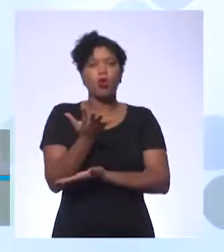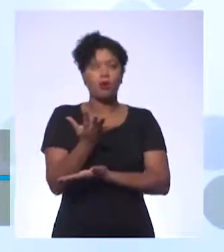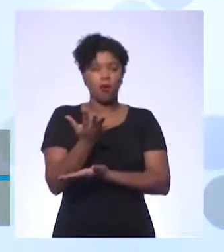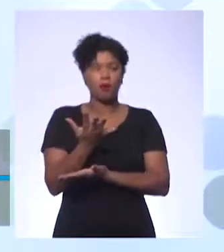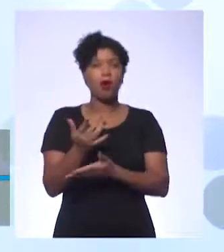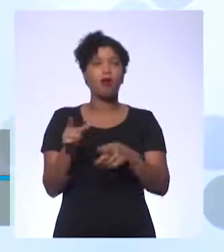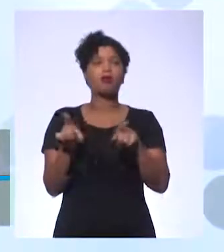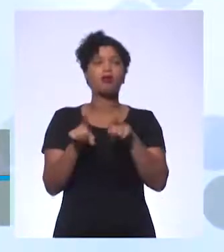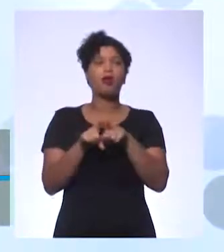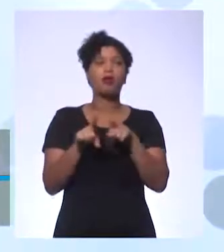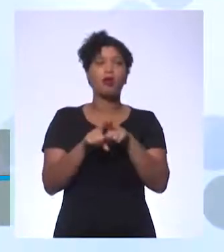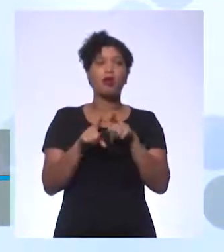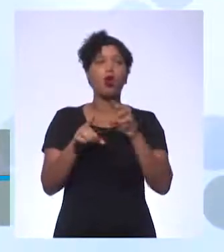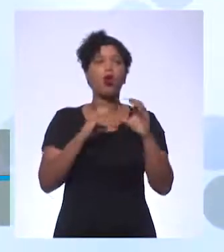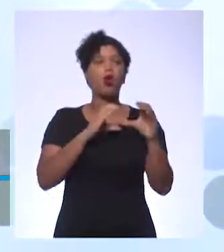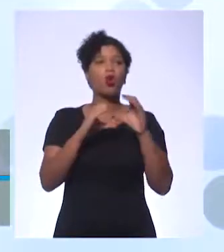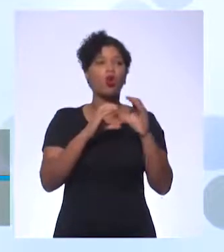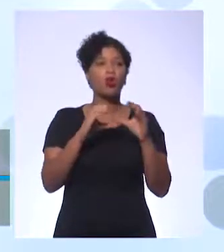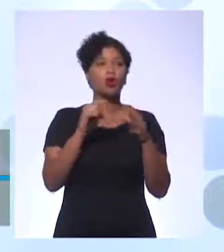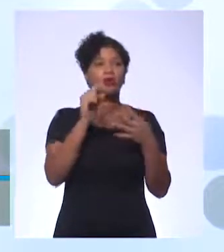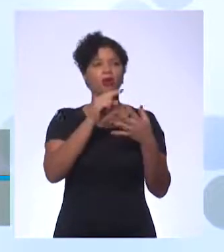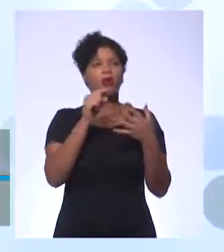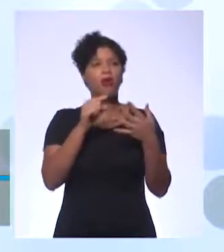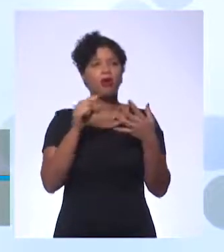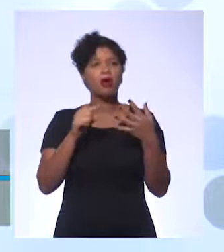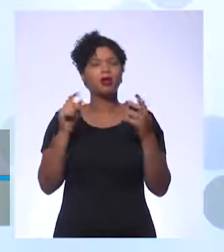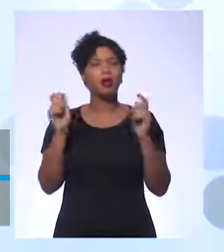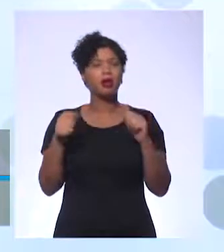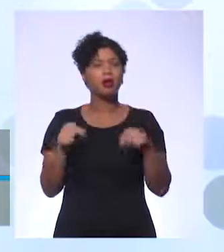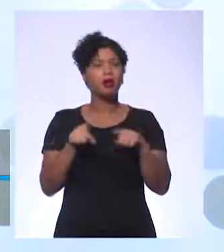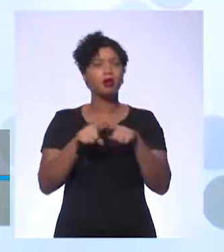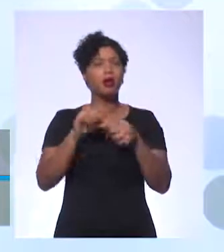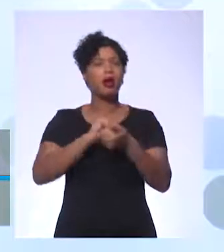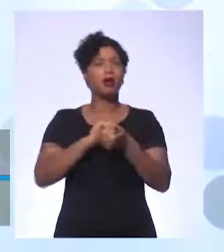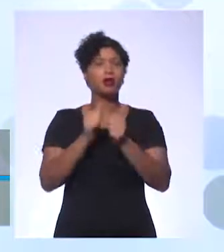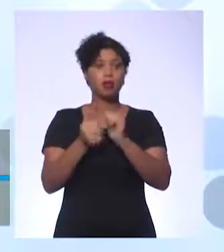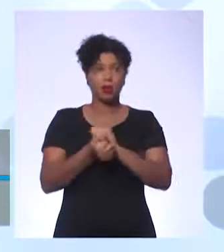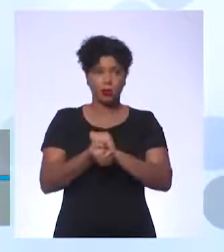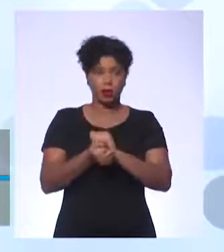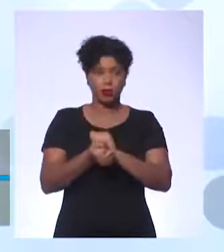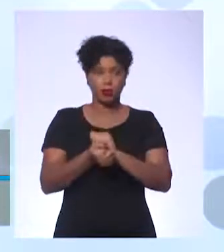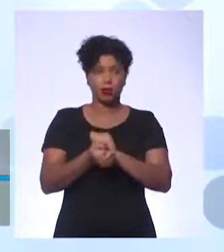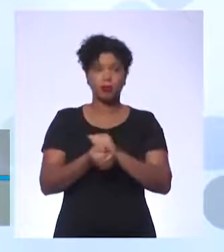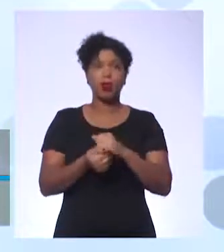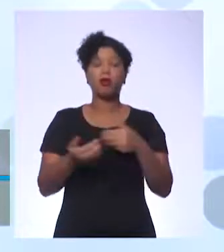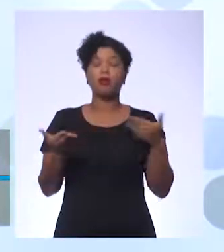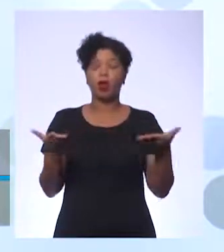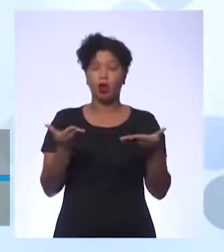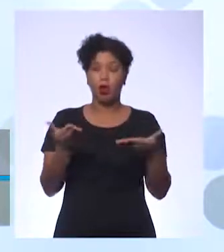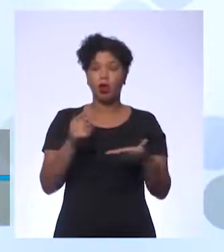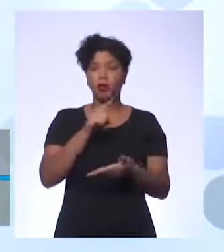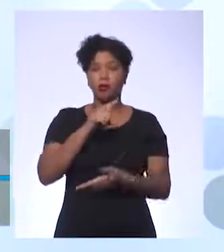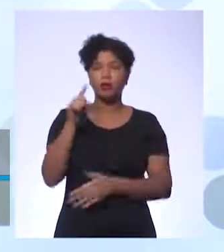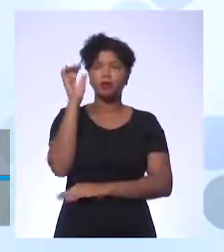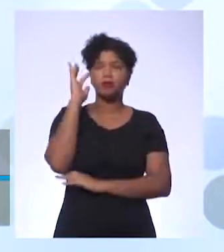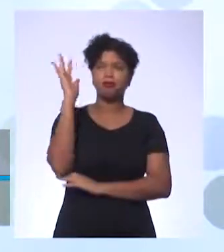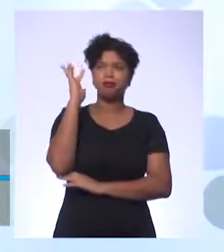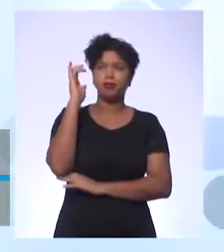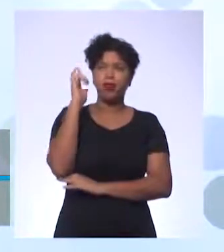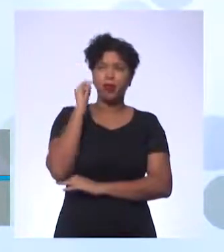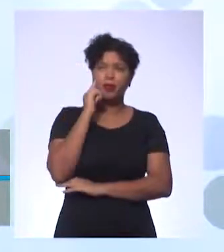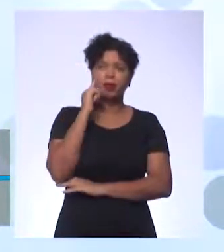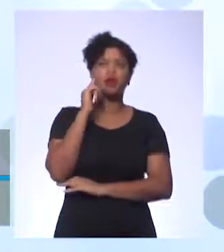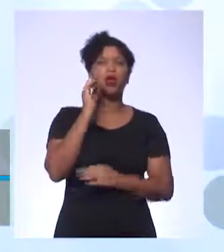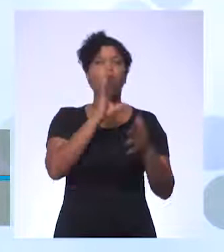comunicação certos textos eles podem circular e adaptações, tá? Então, já nesse primeiro momento, para que vocês já pensem aí no